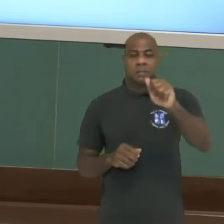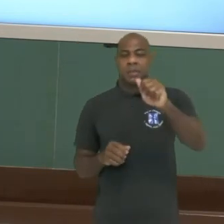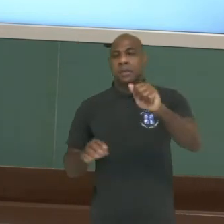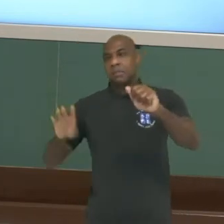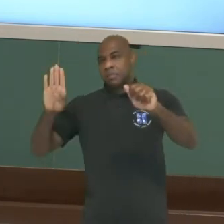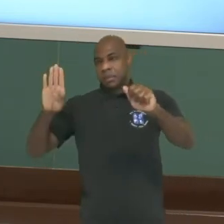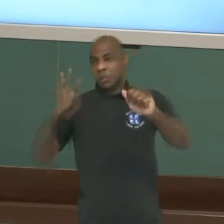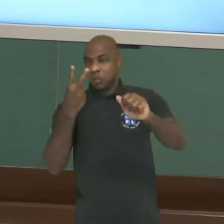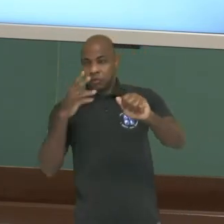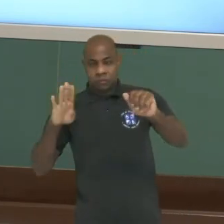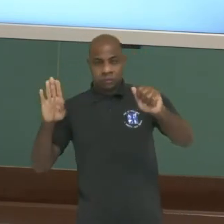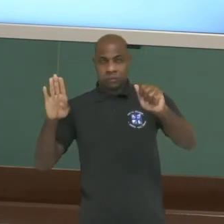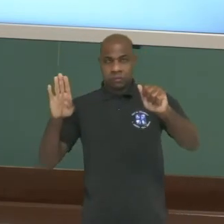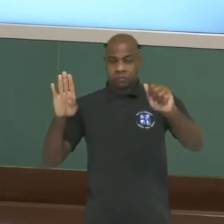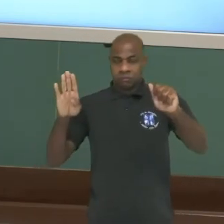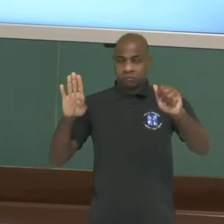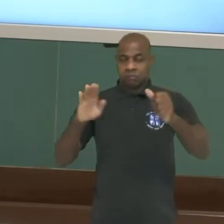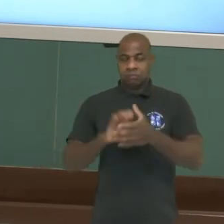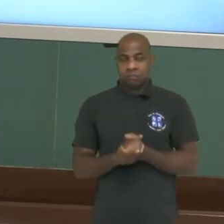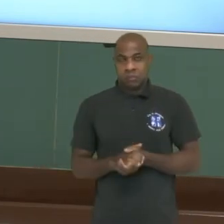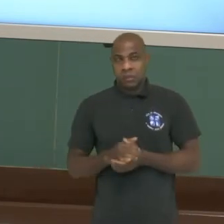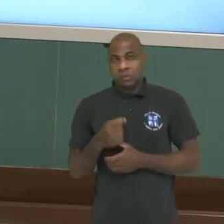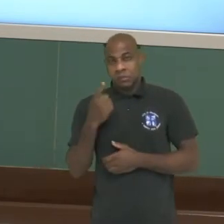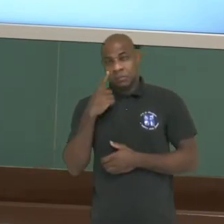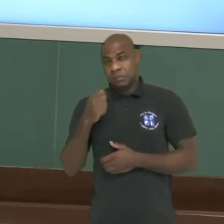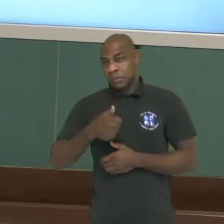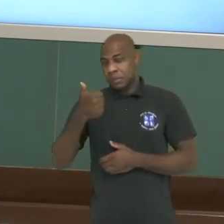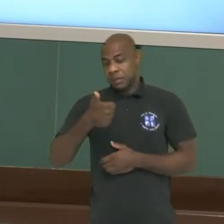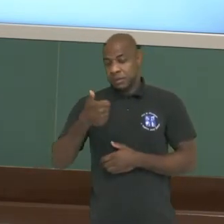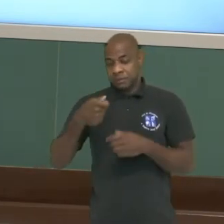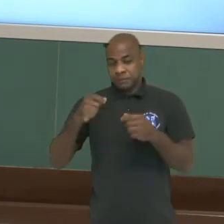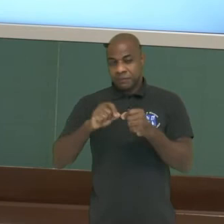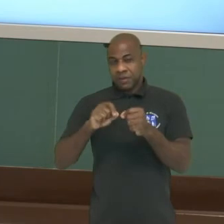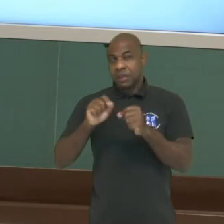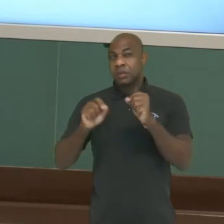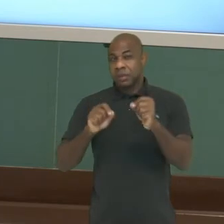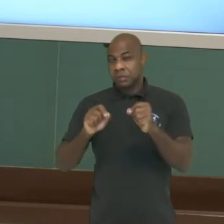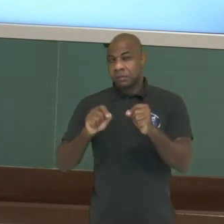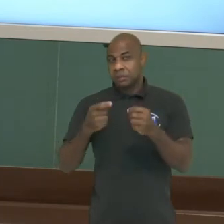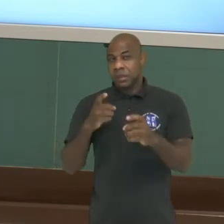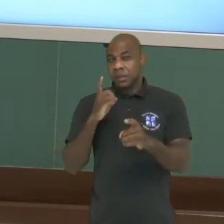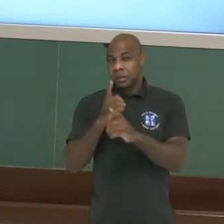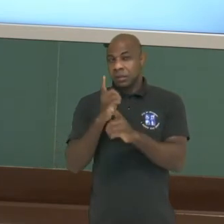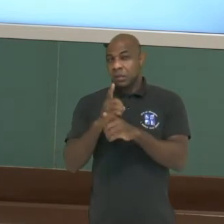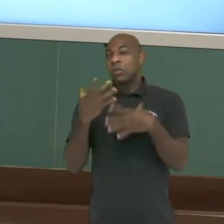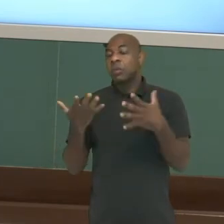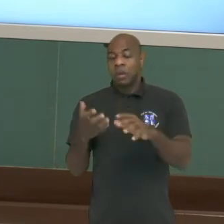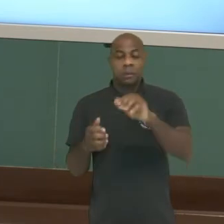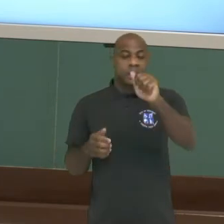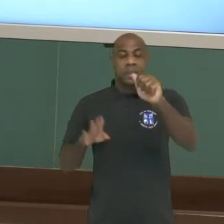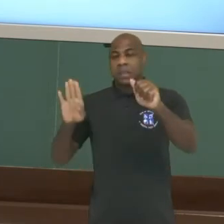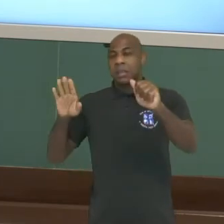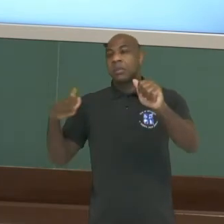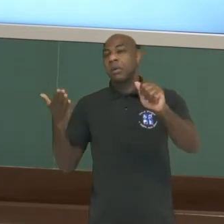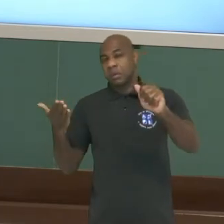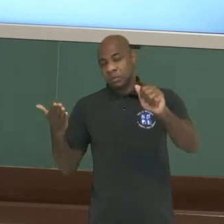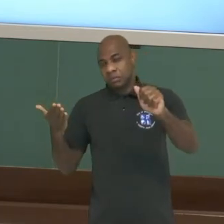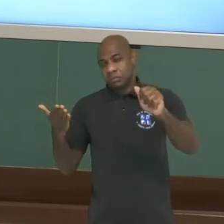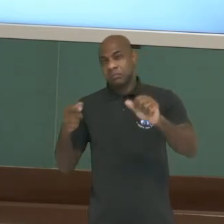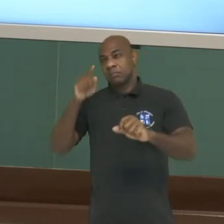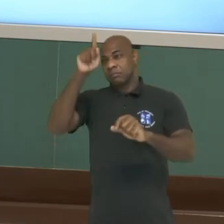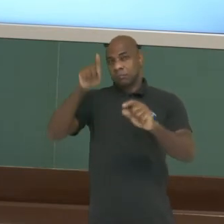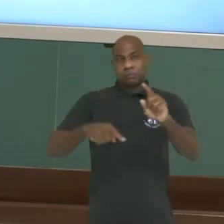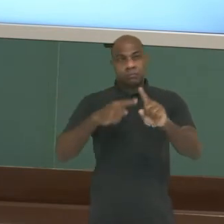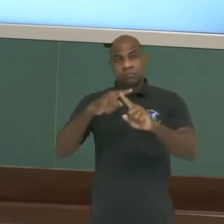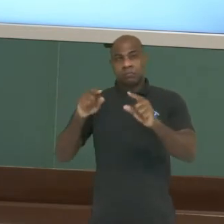ponto B. Então a primeira coisa, para a gente poder determinar a equação da reta, a gente vai ter que saber qual é o coeficiente angular. Então